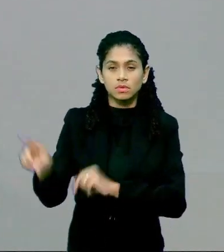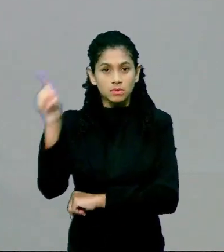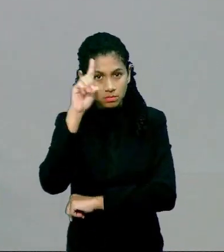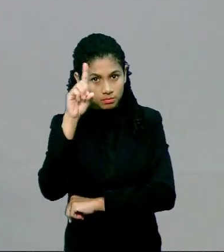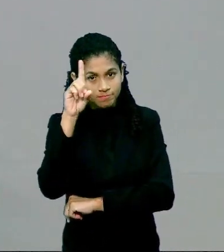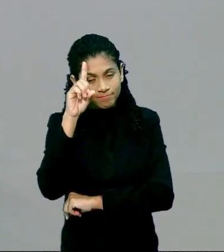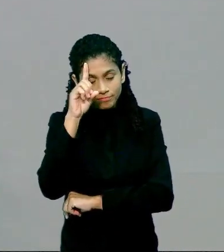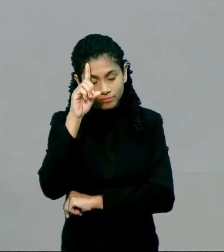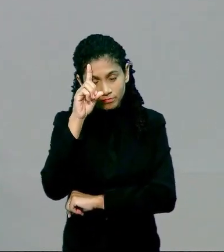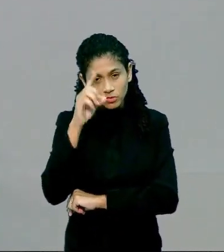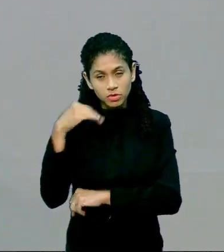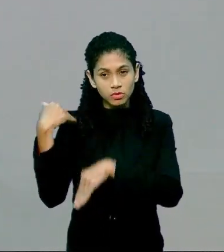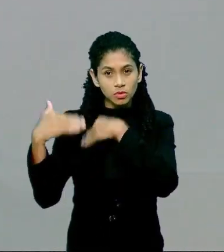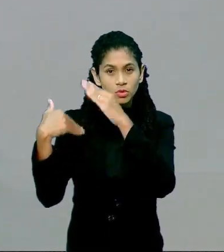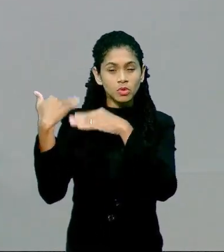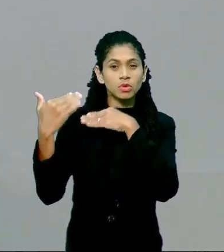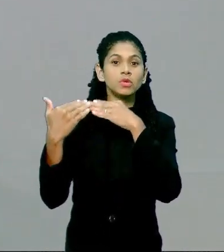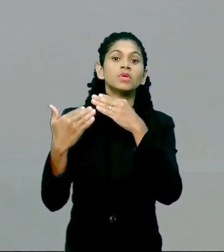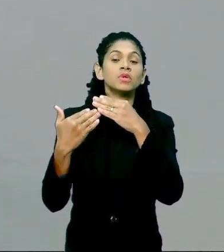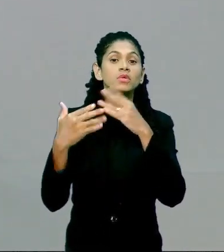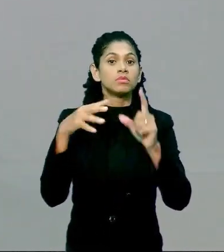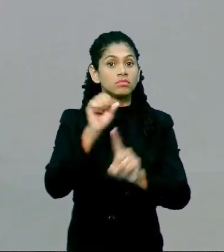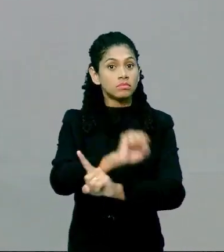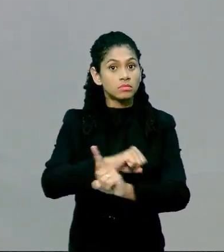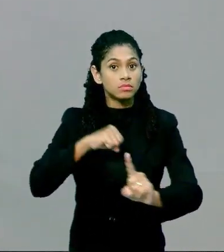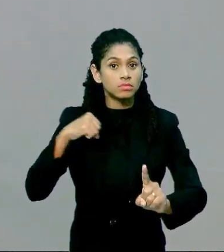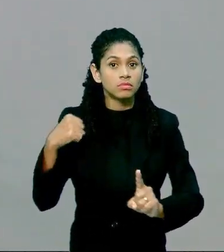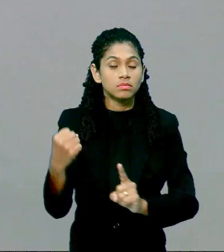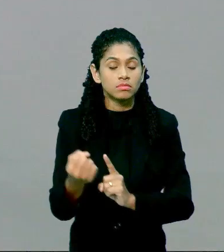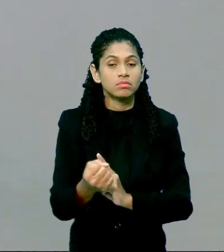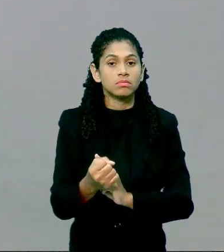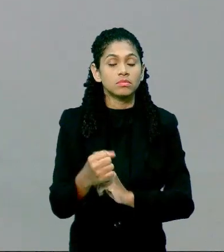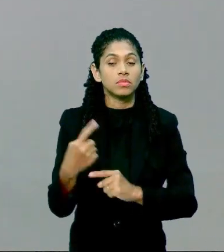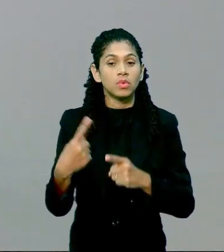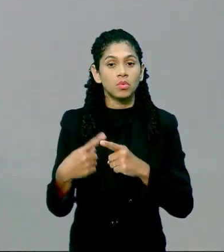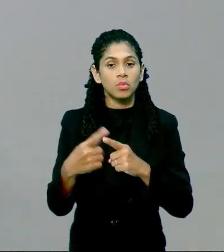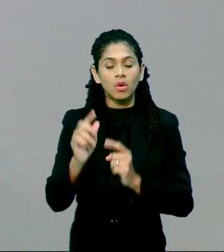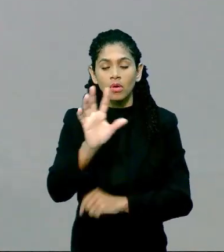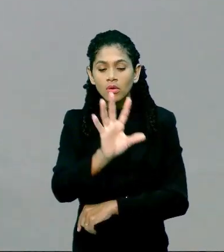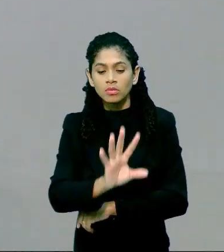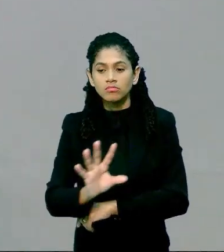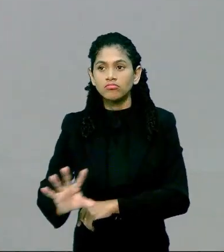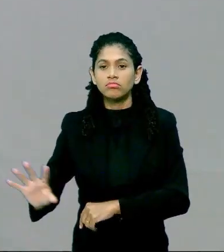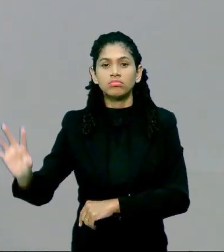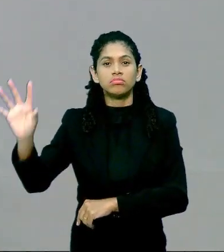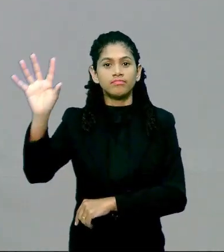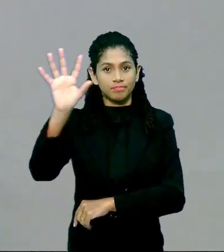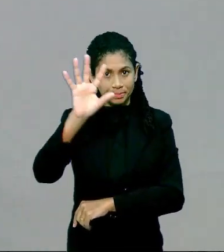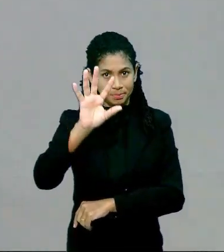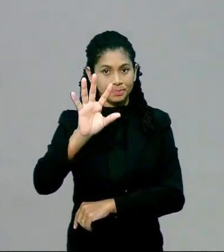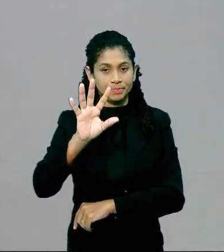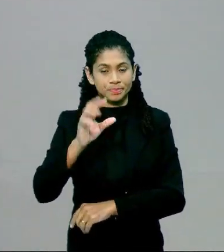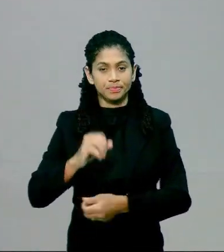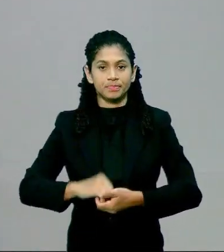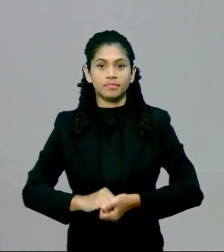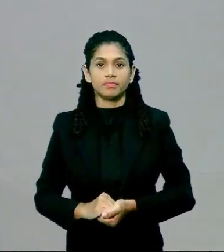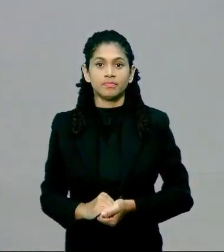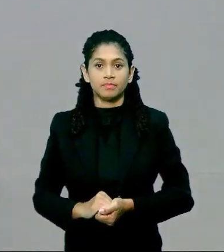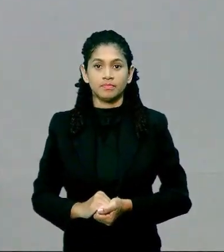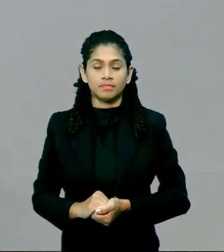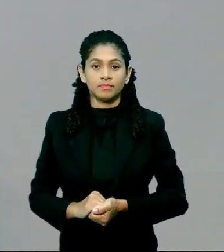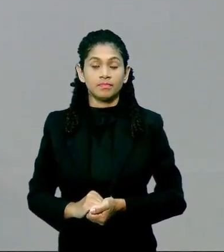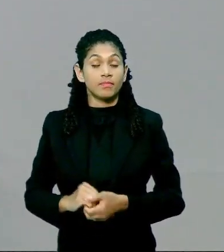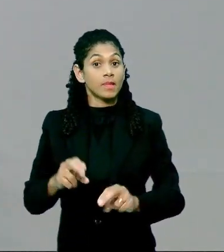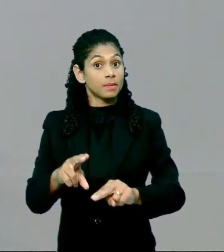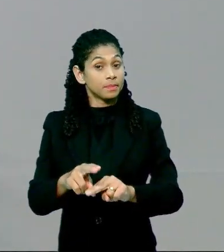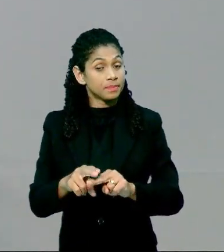uma sociedade. Ela faz uma construção social, porque ela faz esse mapeamento do qual direcionamento determinado indivíduo deve possuir, apesar